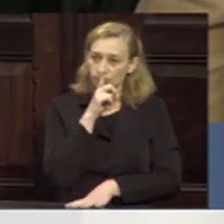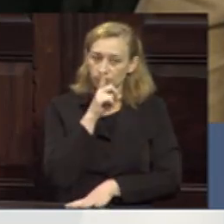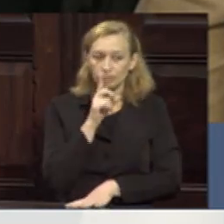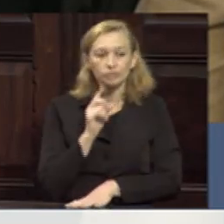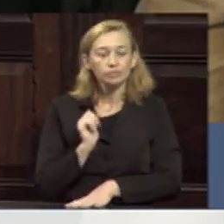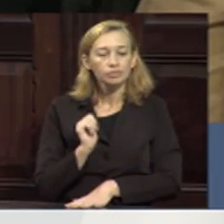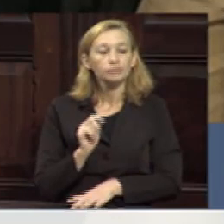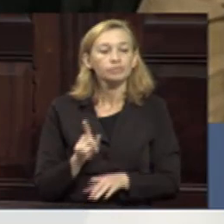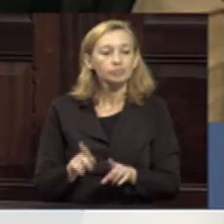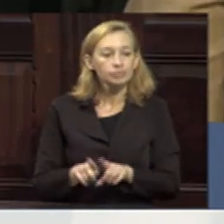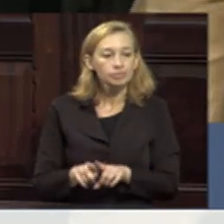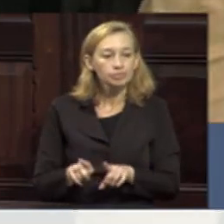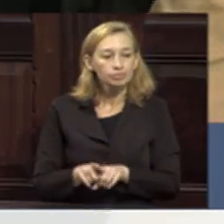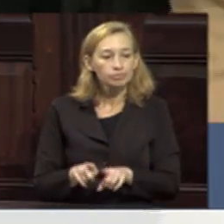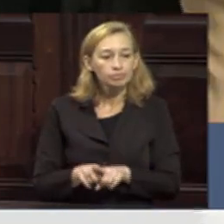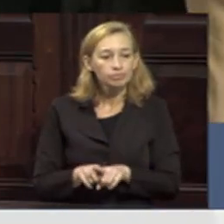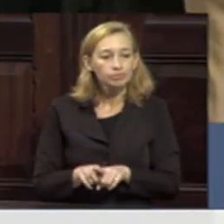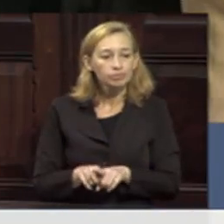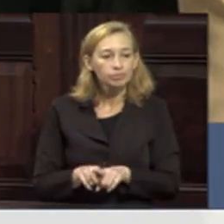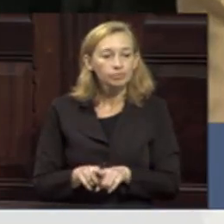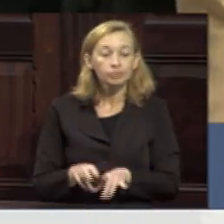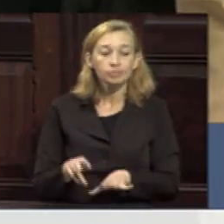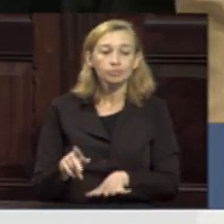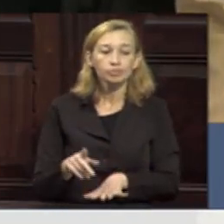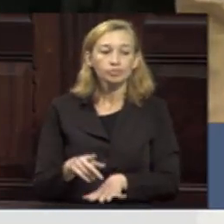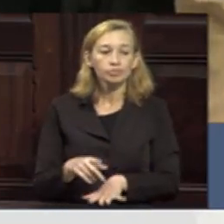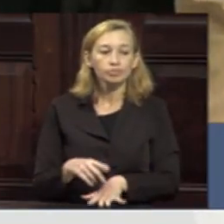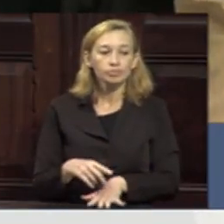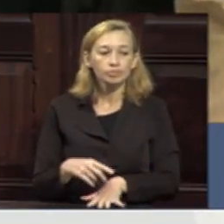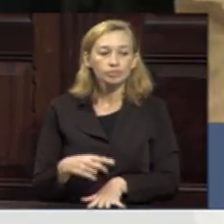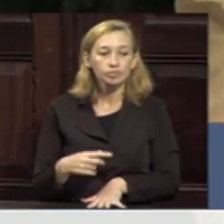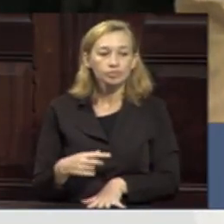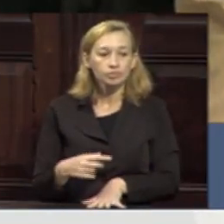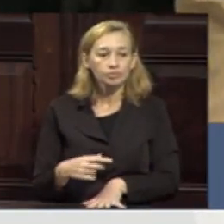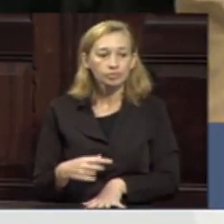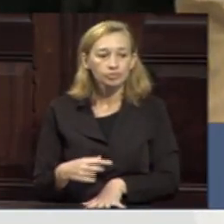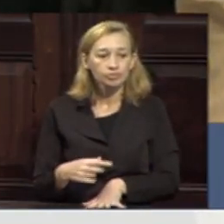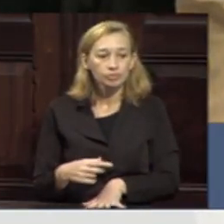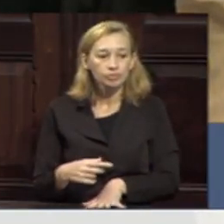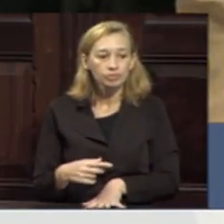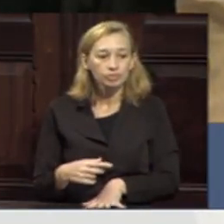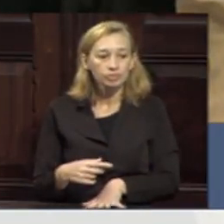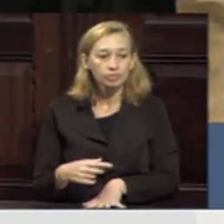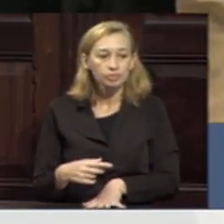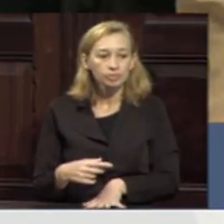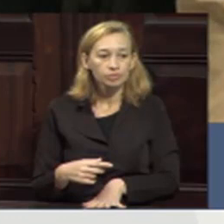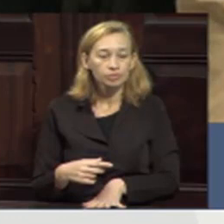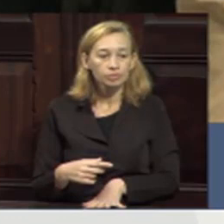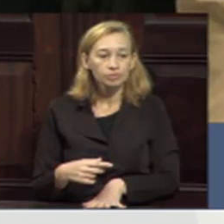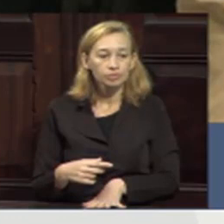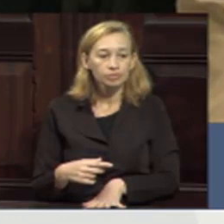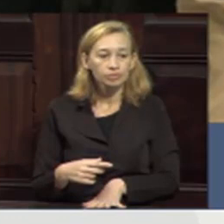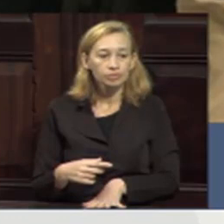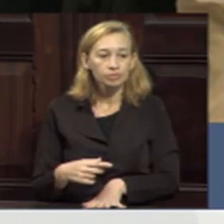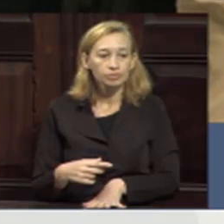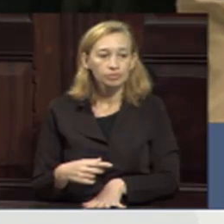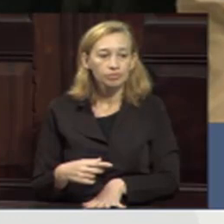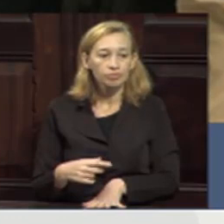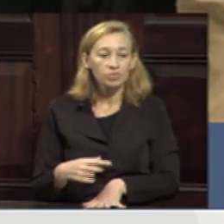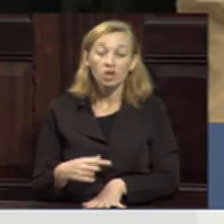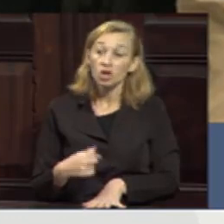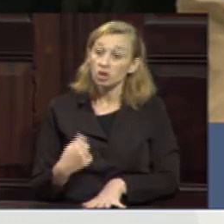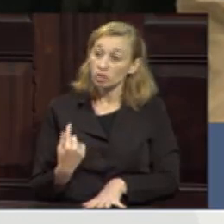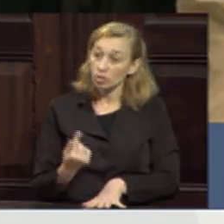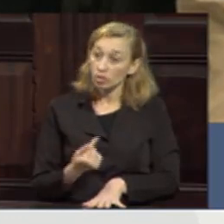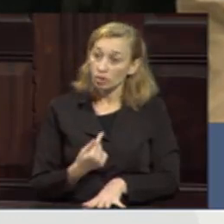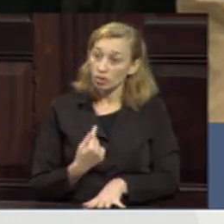que estavam na pauta, que nós fizéssemos uma sessão normal. E a presidência houve por bem, eu acho que